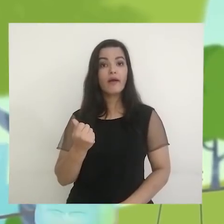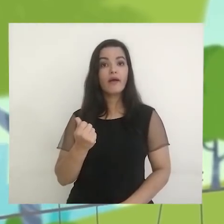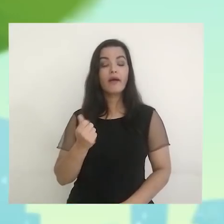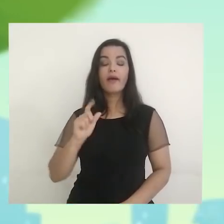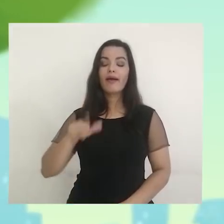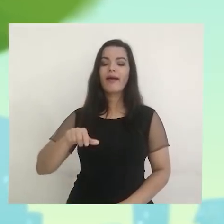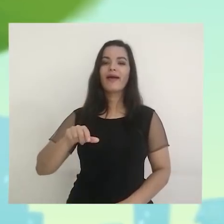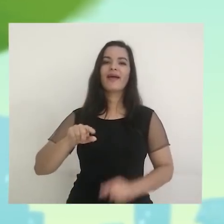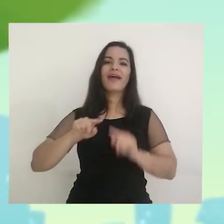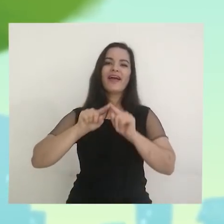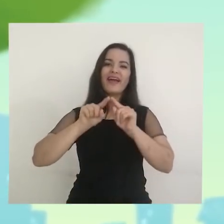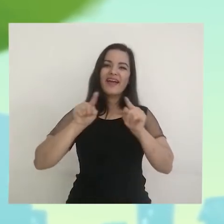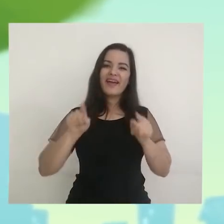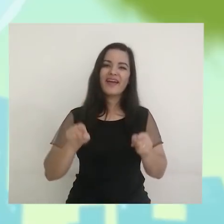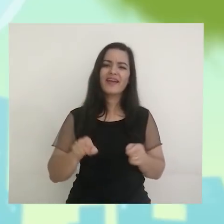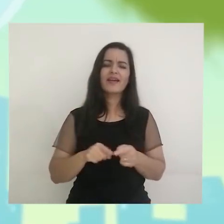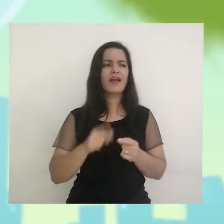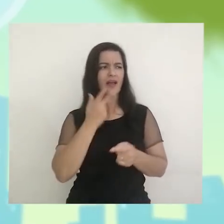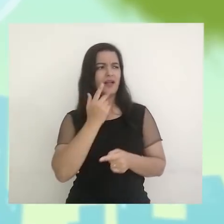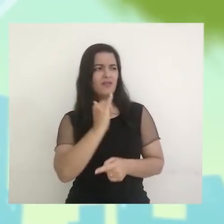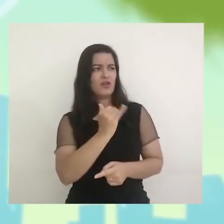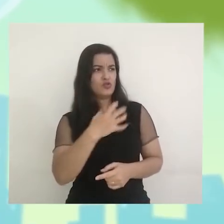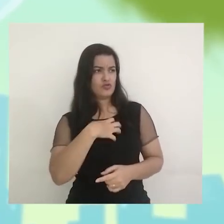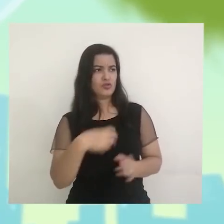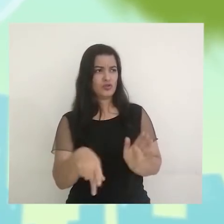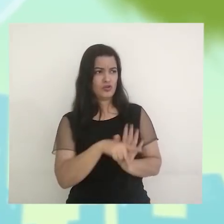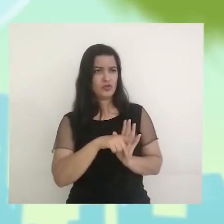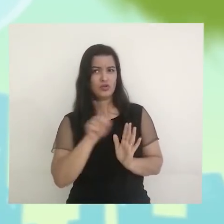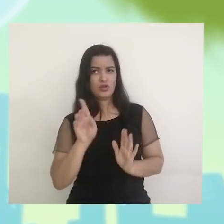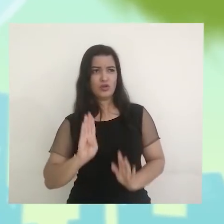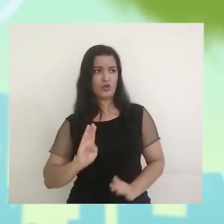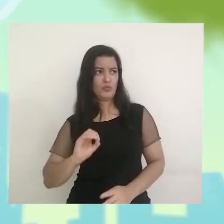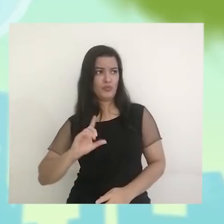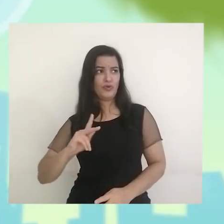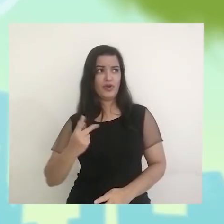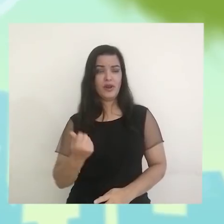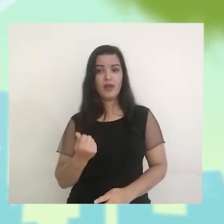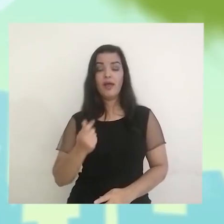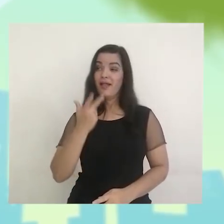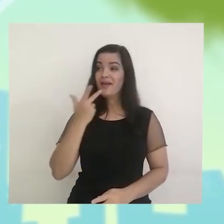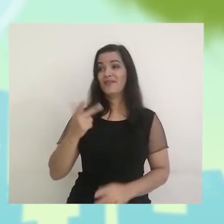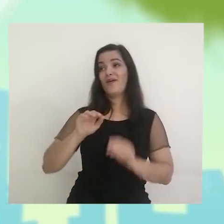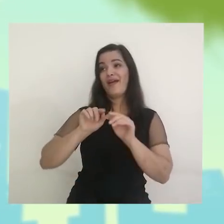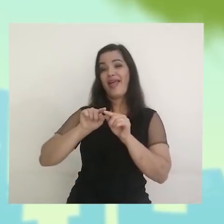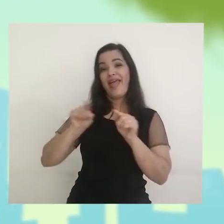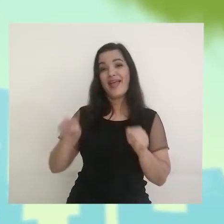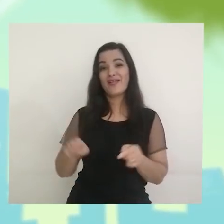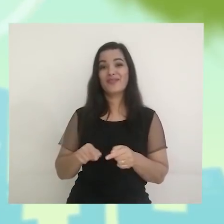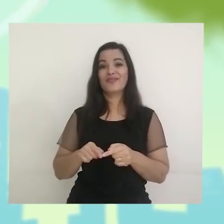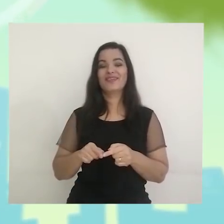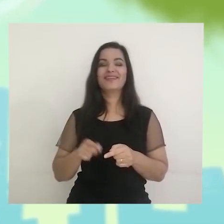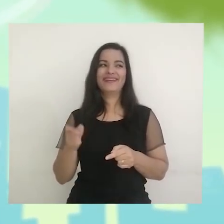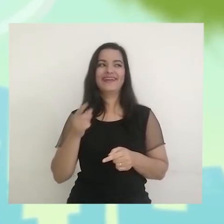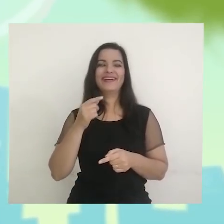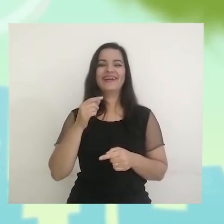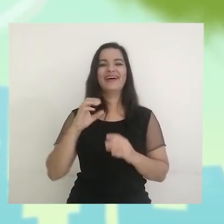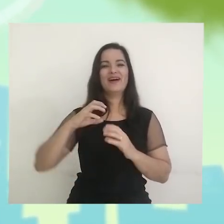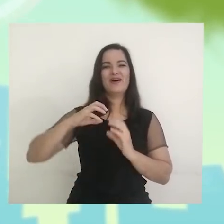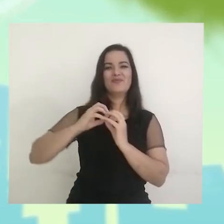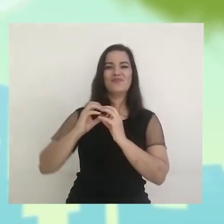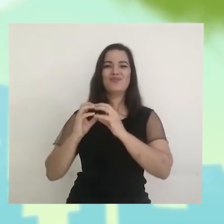Redondondondonda! Ela disse formato de bolha? Ela disse redondonda. Essa bolha é